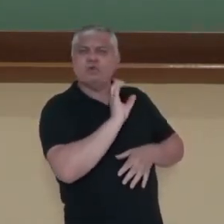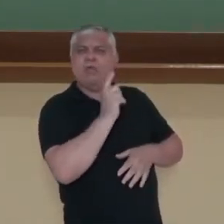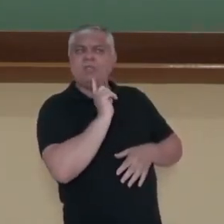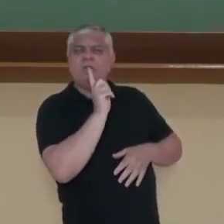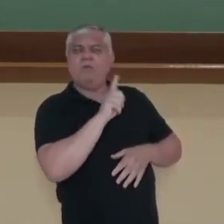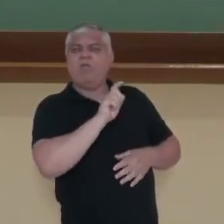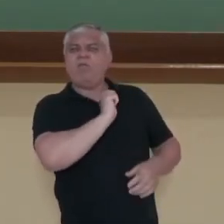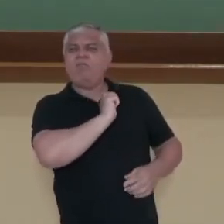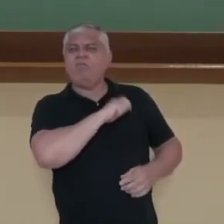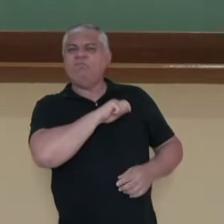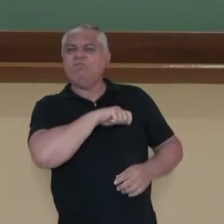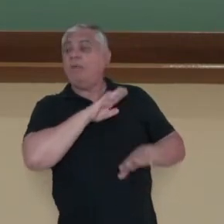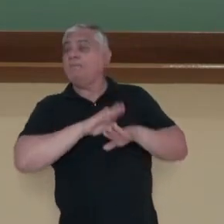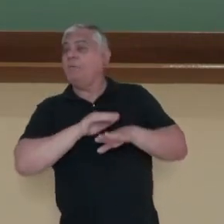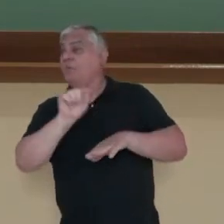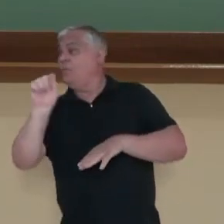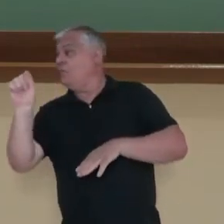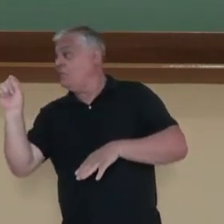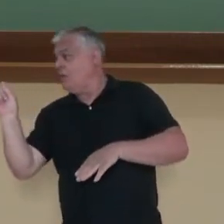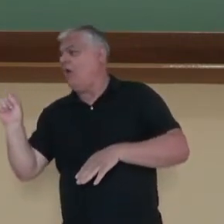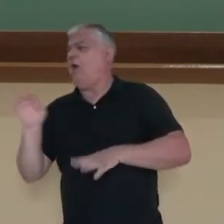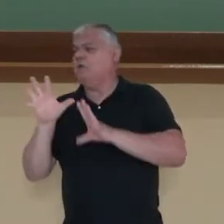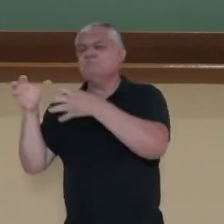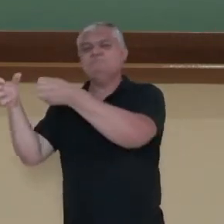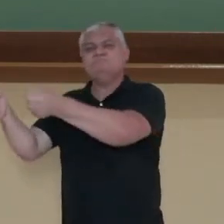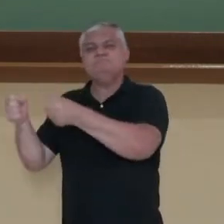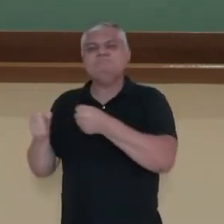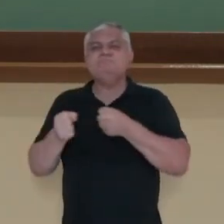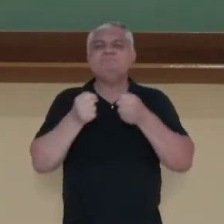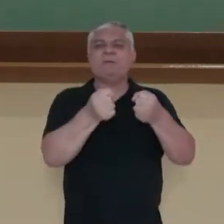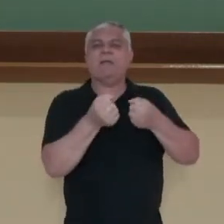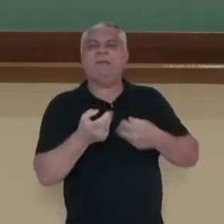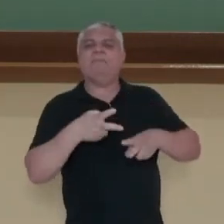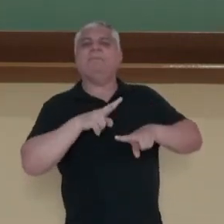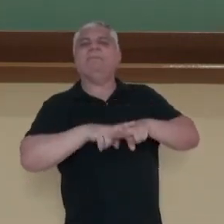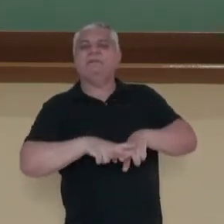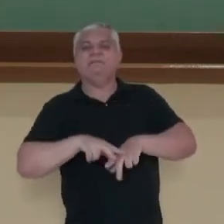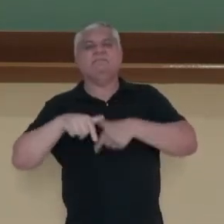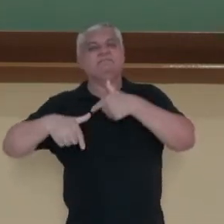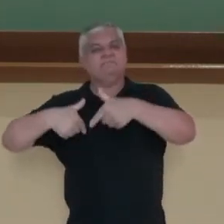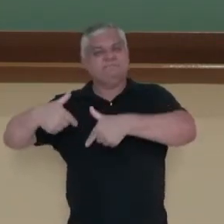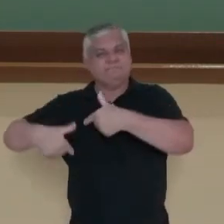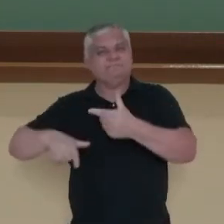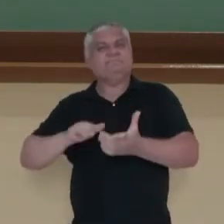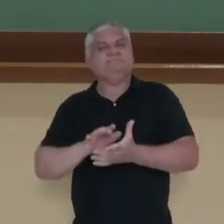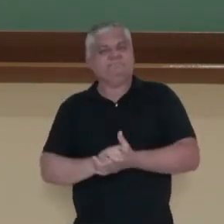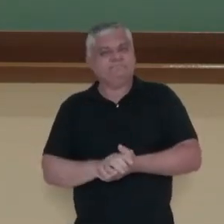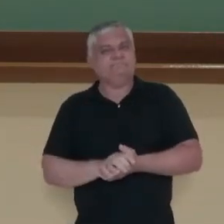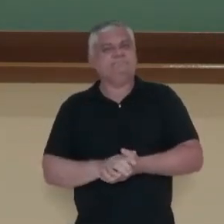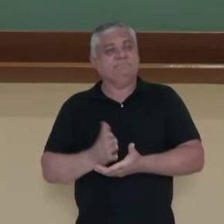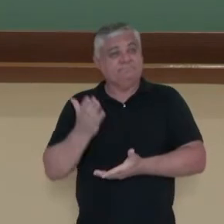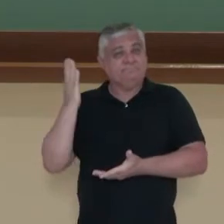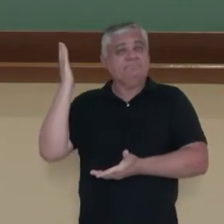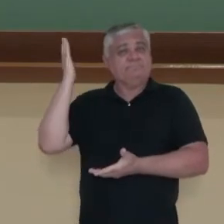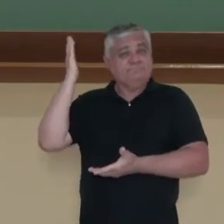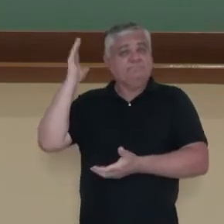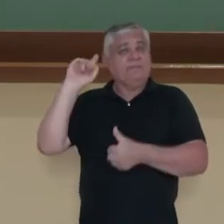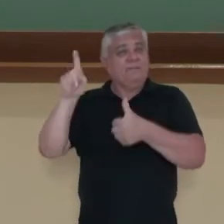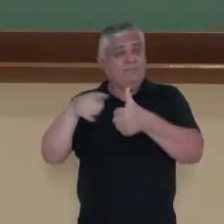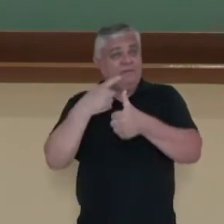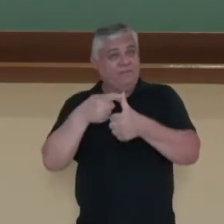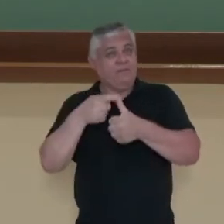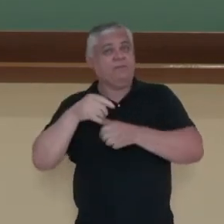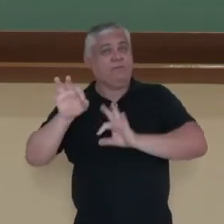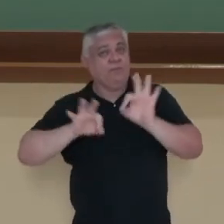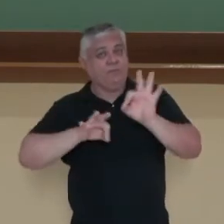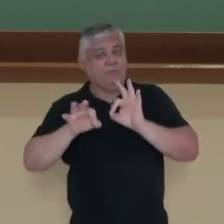eram quebradas, passam então a denunciar, a prender esses trabalhadores. Então a gente tem aí um primeiro movimento